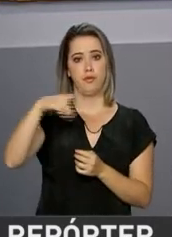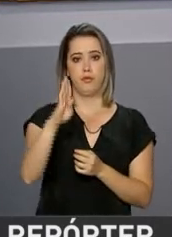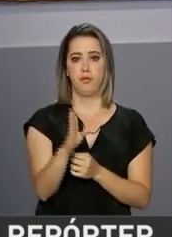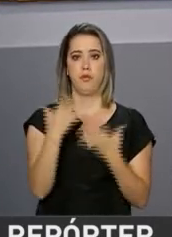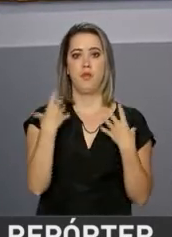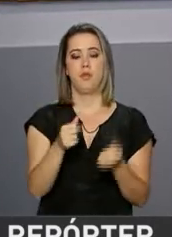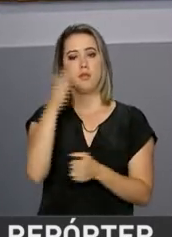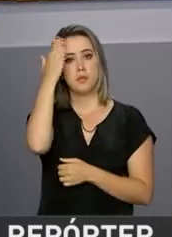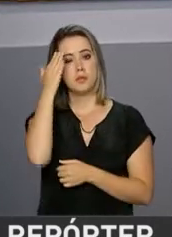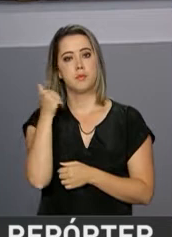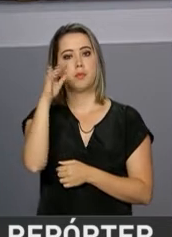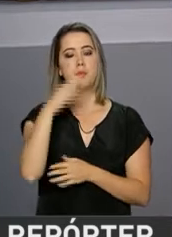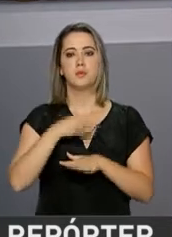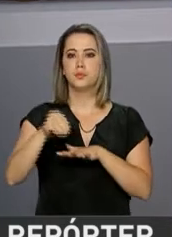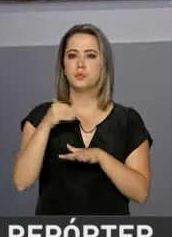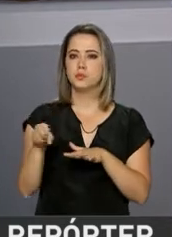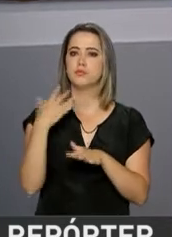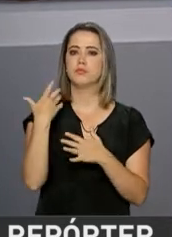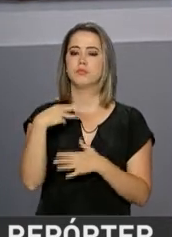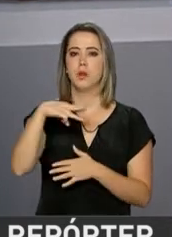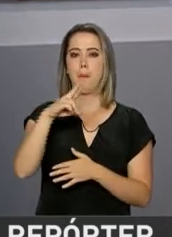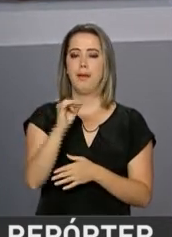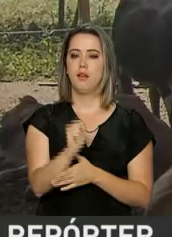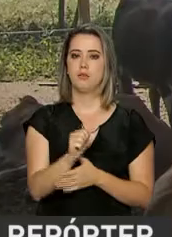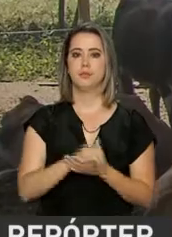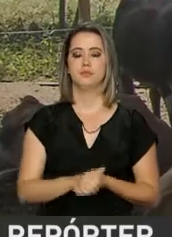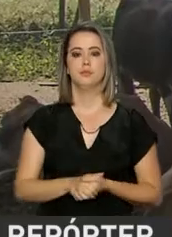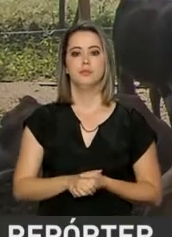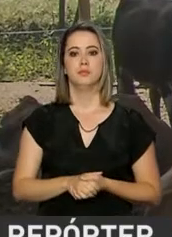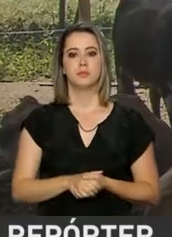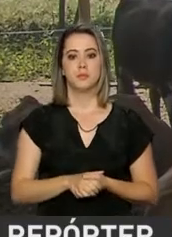sobre essa iniciativa na reportagem de barak no pi